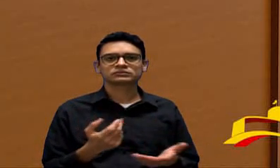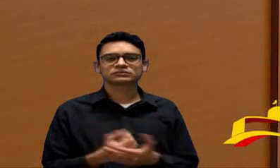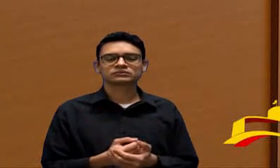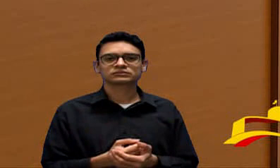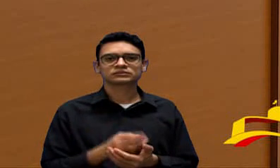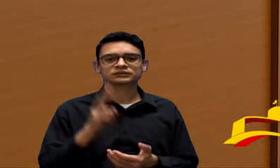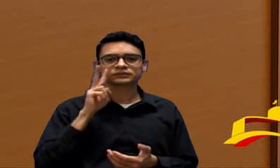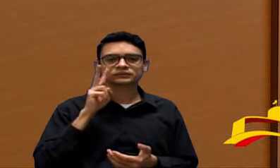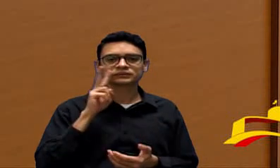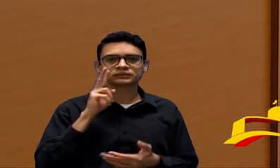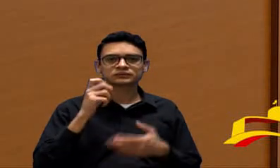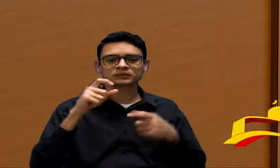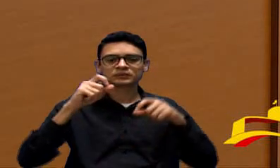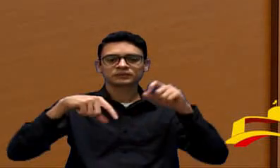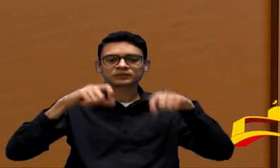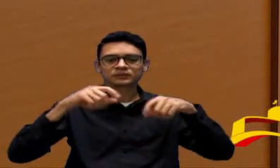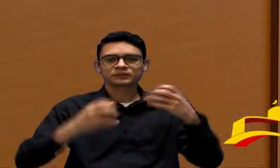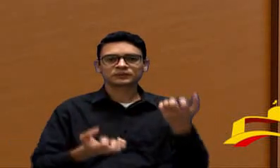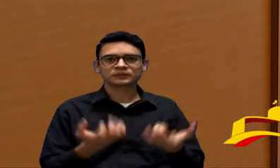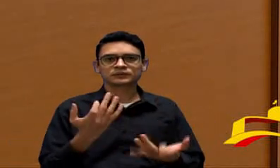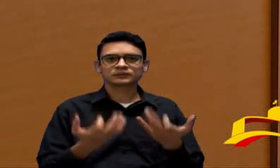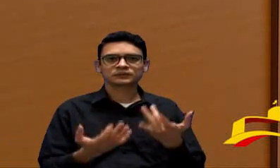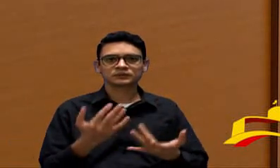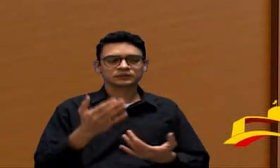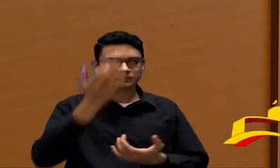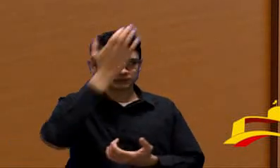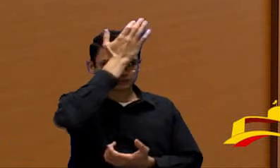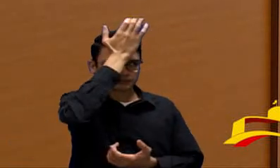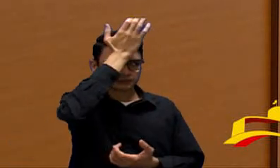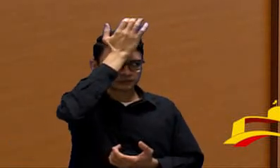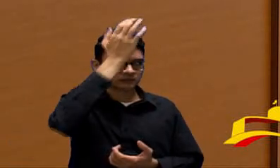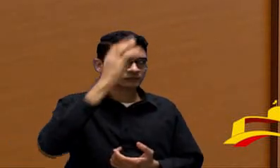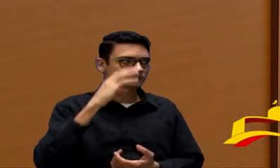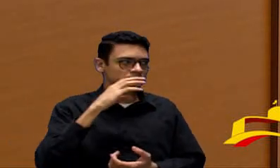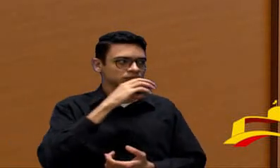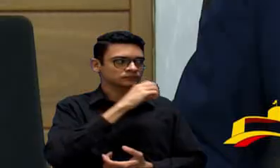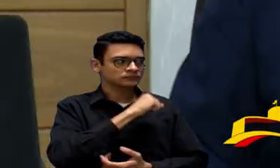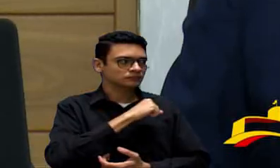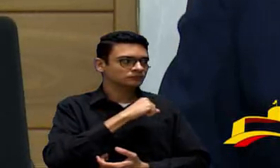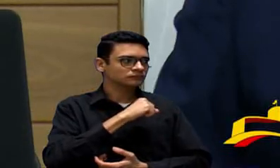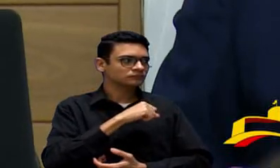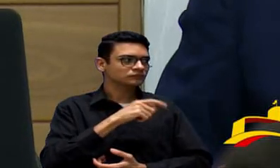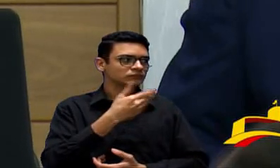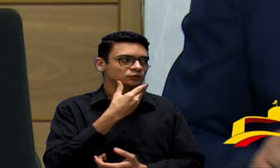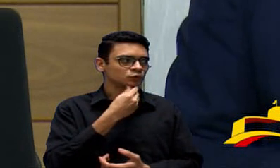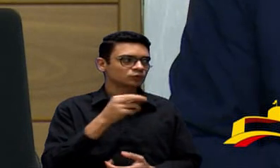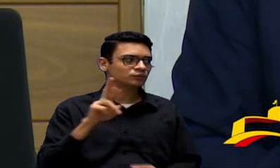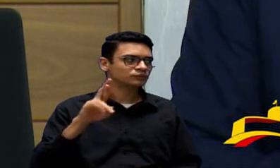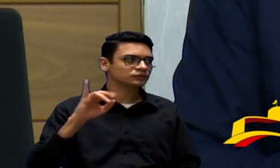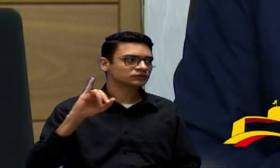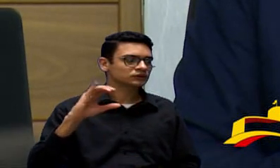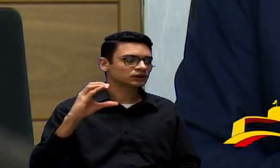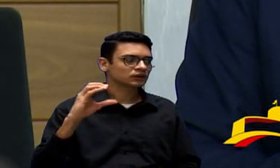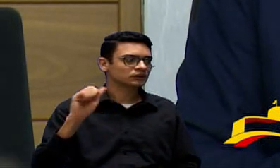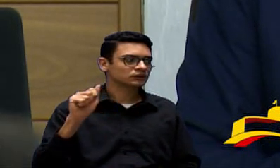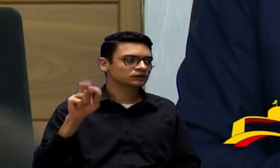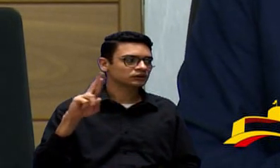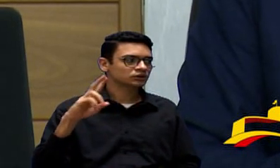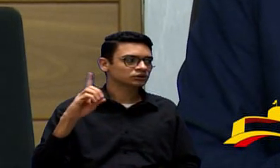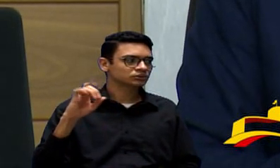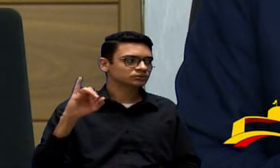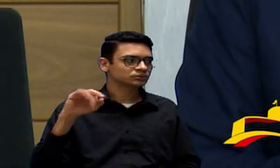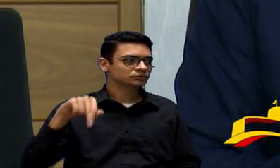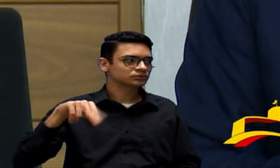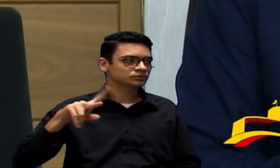falou no Pinga Fogo. Só um minutinho, vereador Fábio, cumprimentar lá o Ricardinho. O Ricardinho que ultimamente está andando chique, né, Ricardinho? Maurício